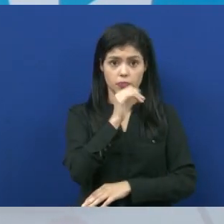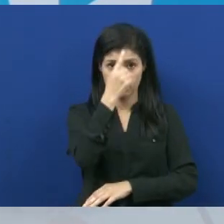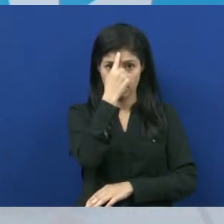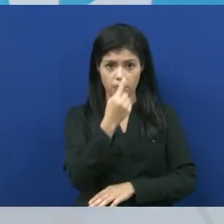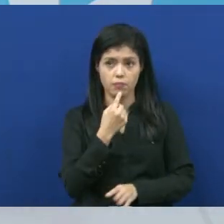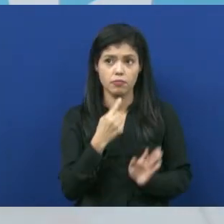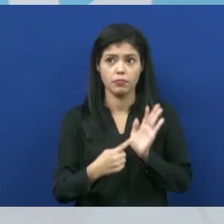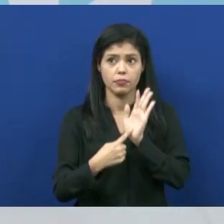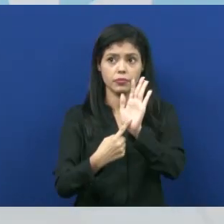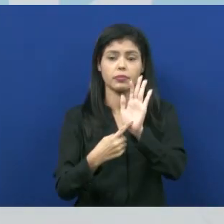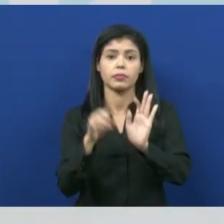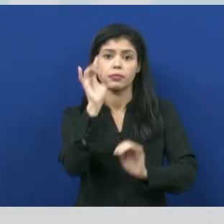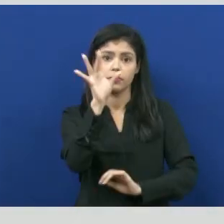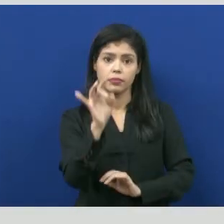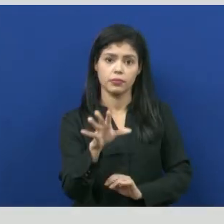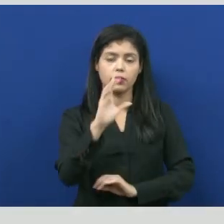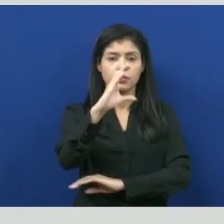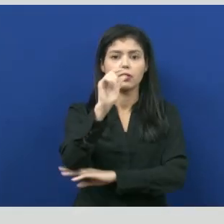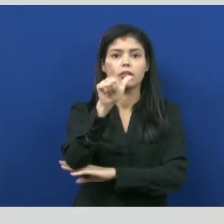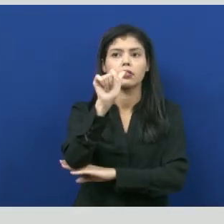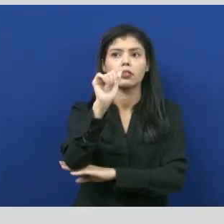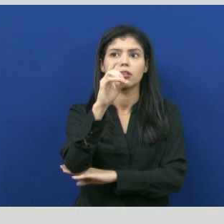um exemplo de cladograma.